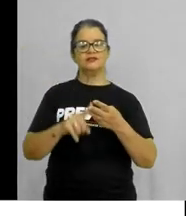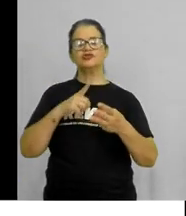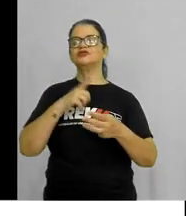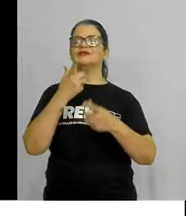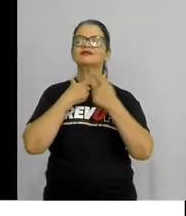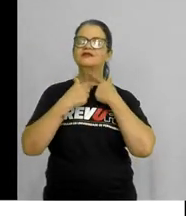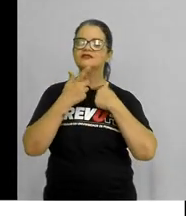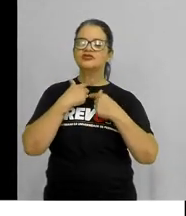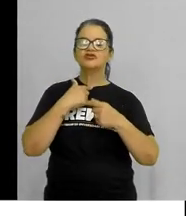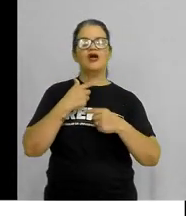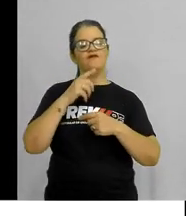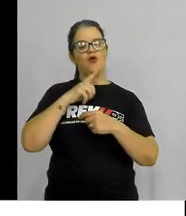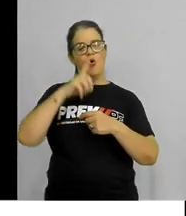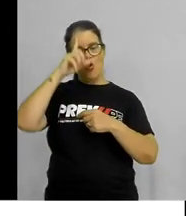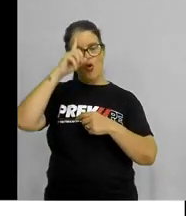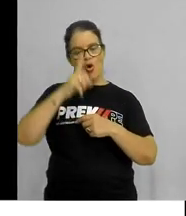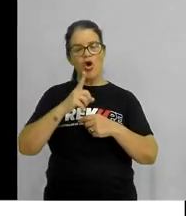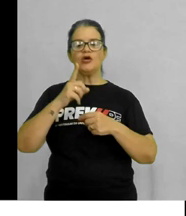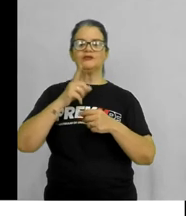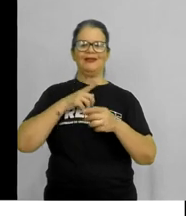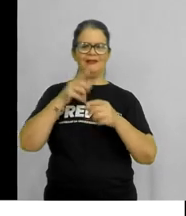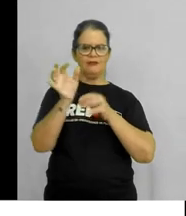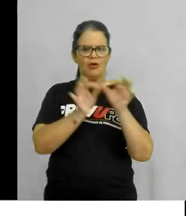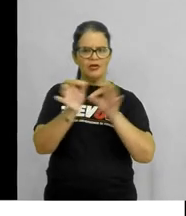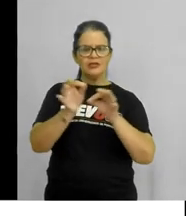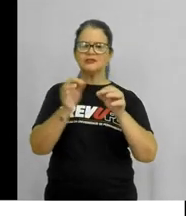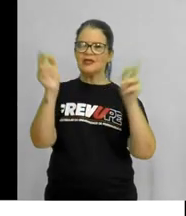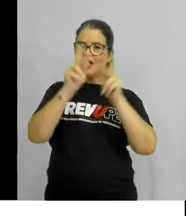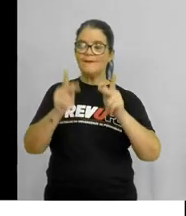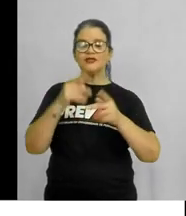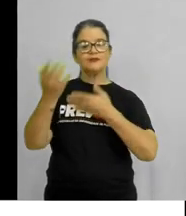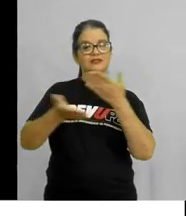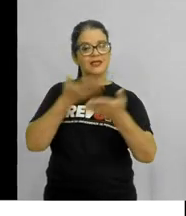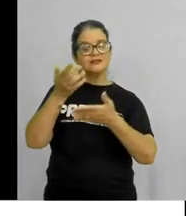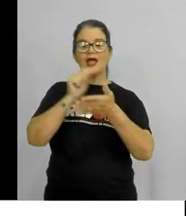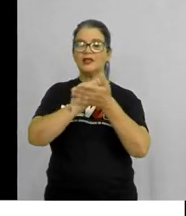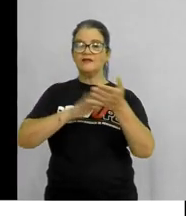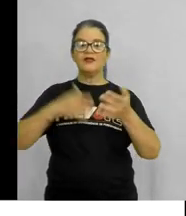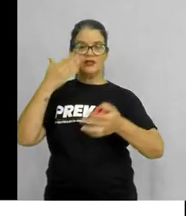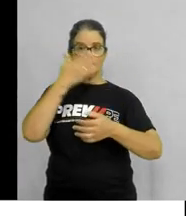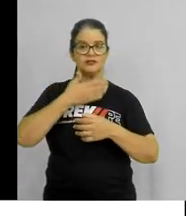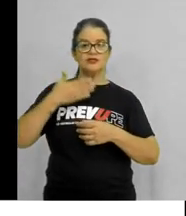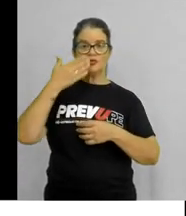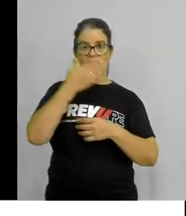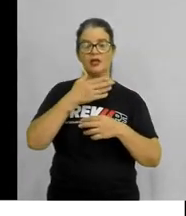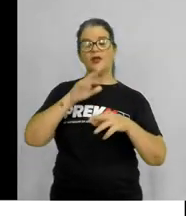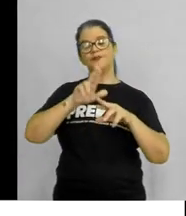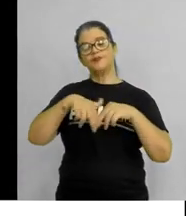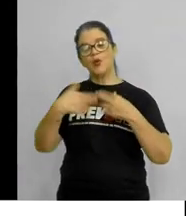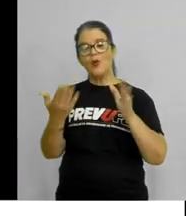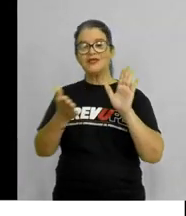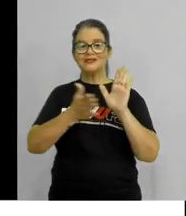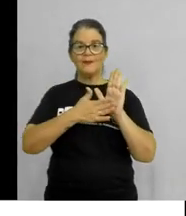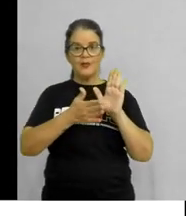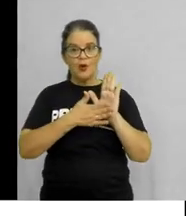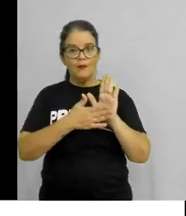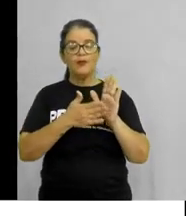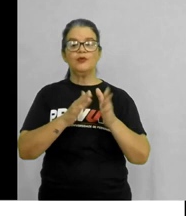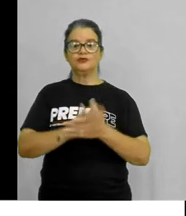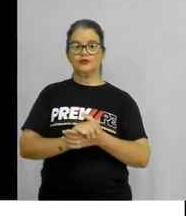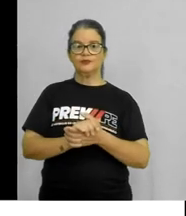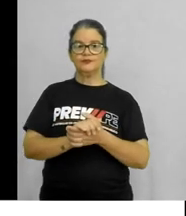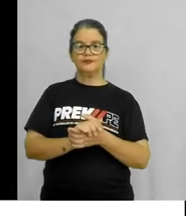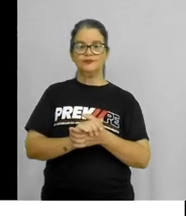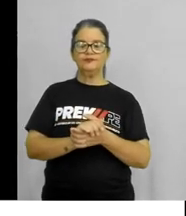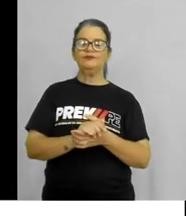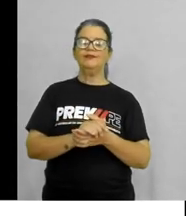desejavam ordem em paz para se dedicar às atividades açucareiros com esse propósito